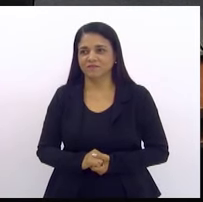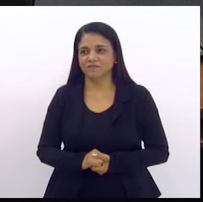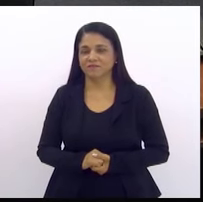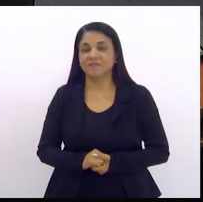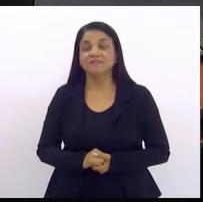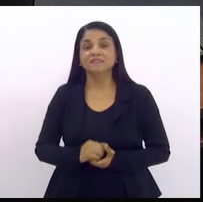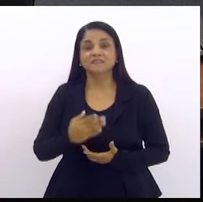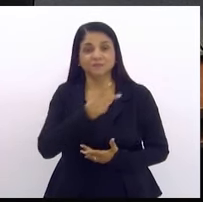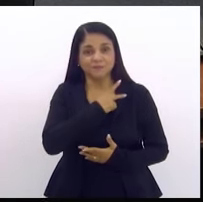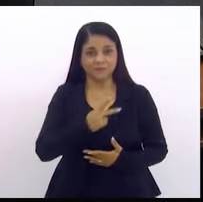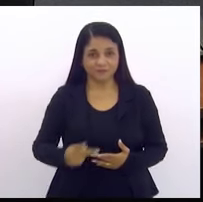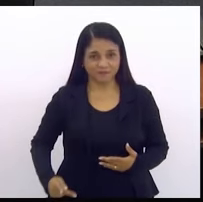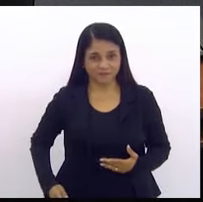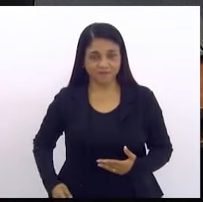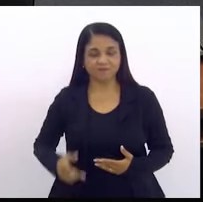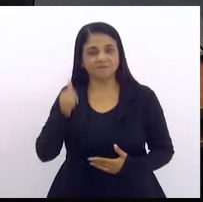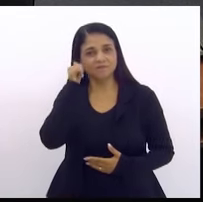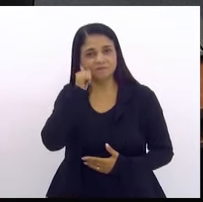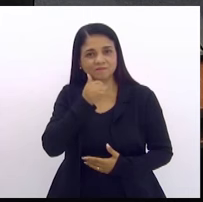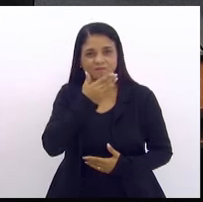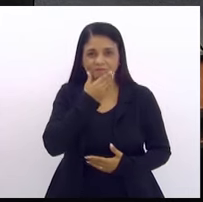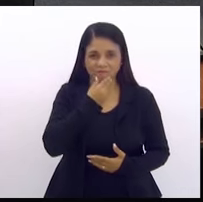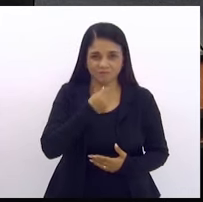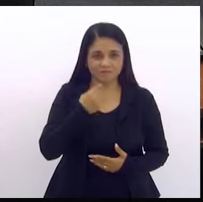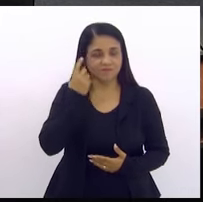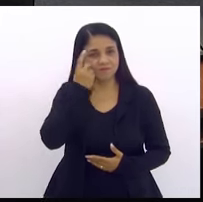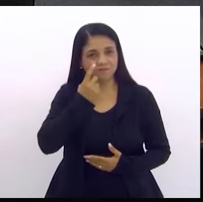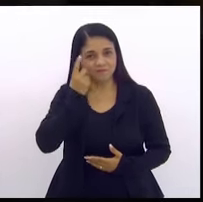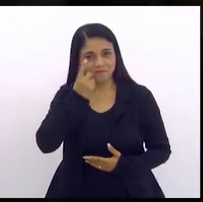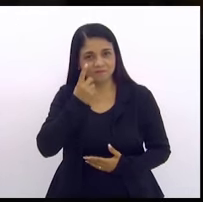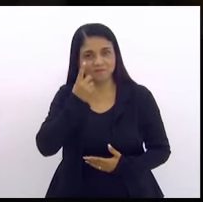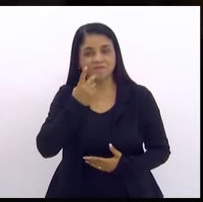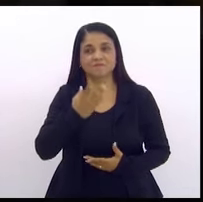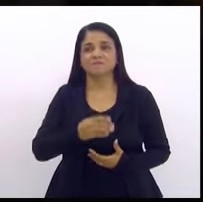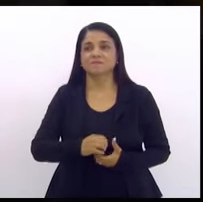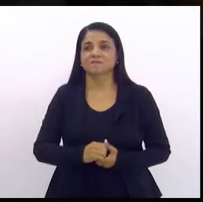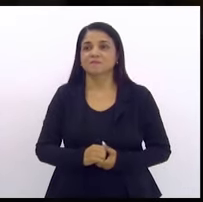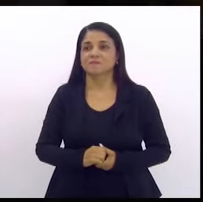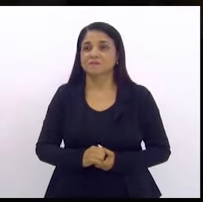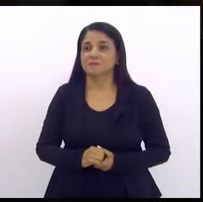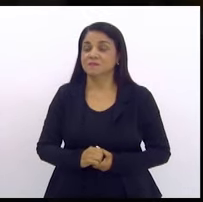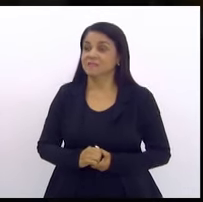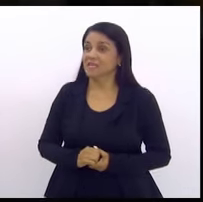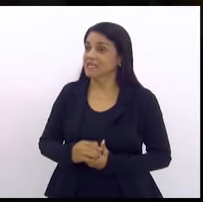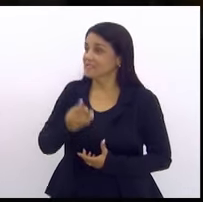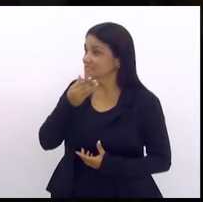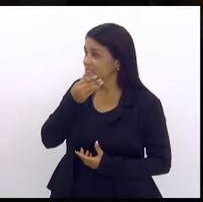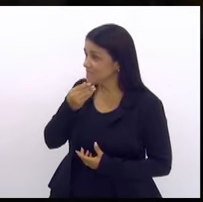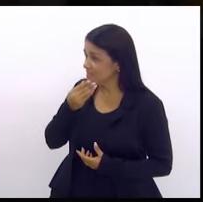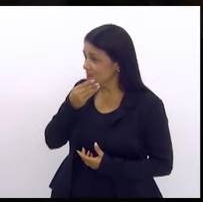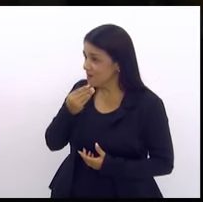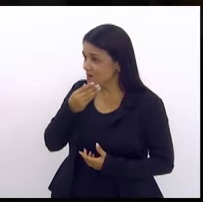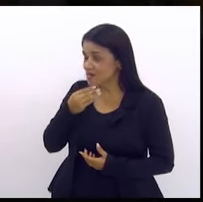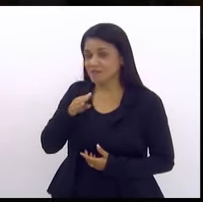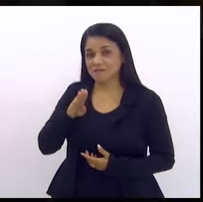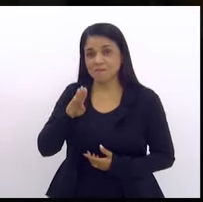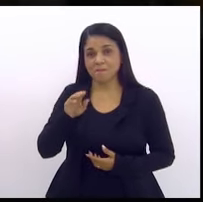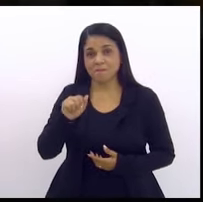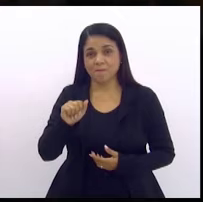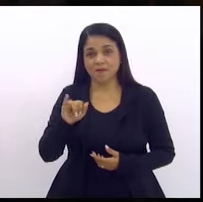Senhor presidente, senhoras deputadas, senhores deputados, senhoras baianas